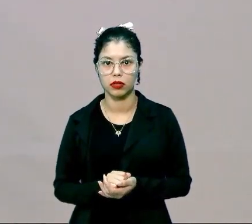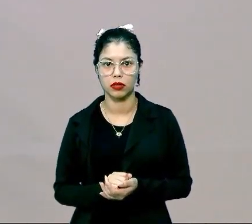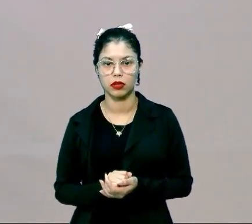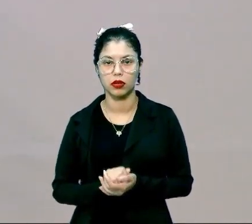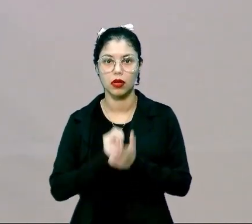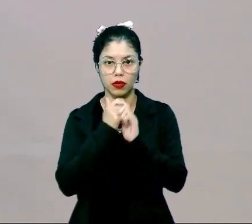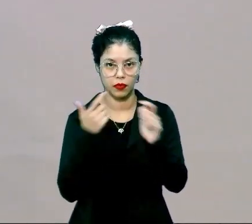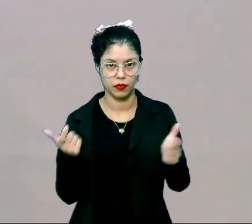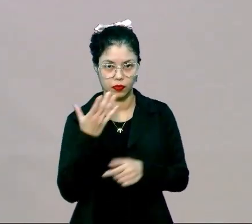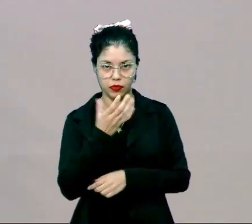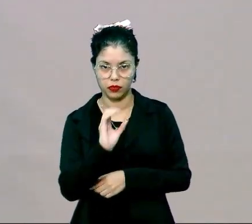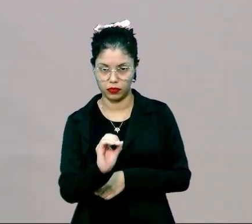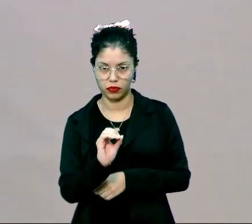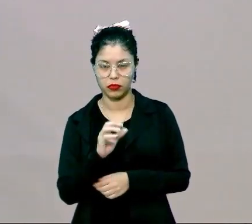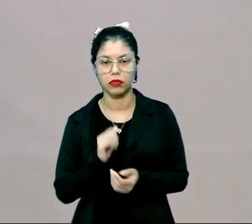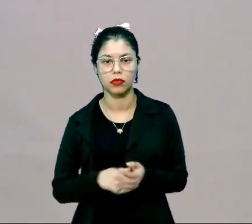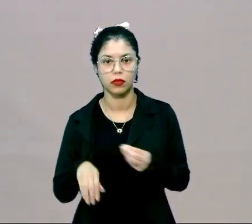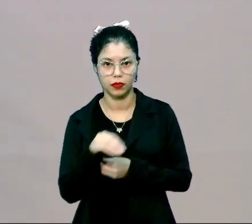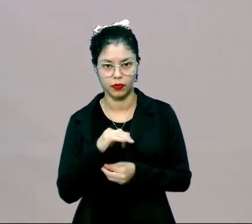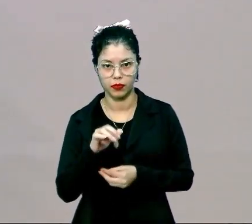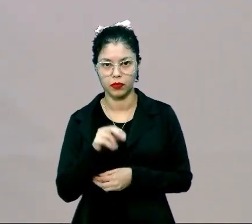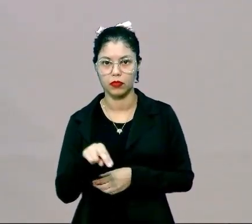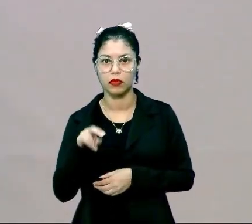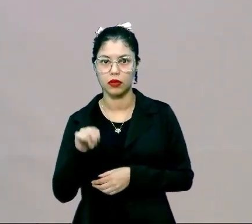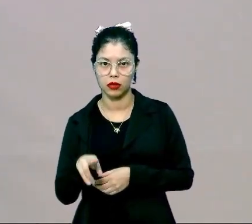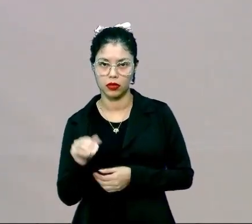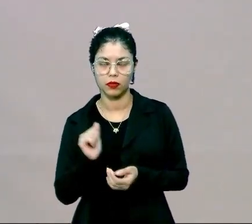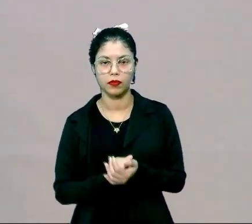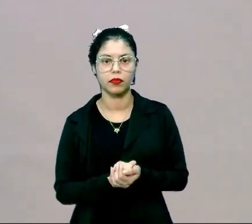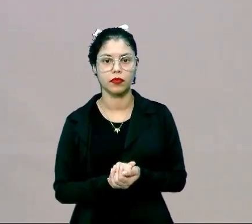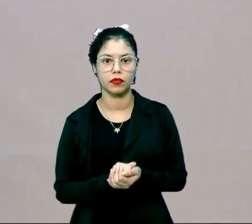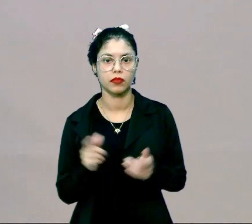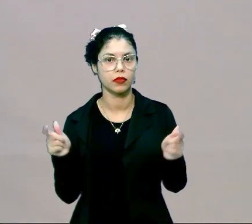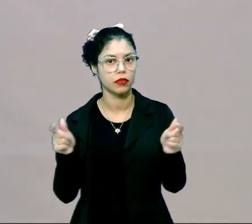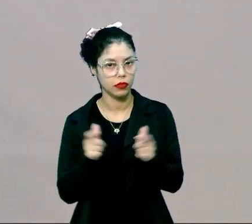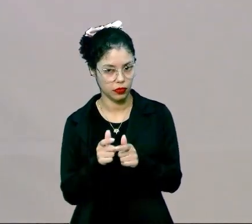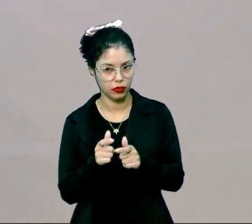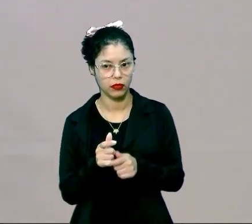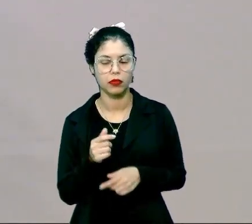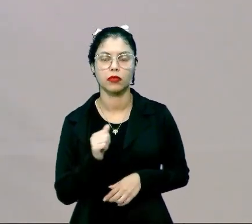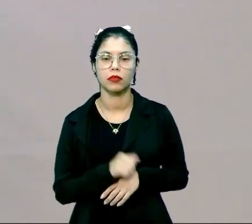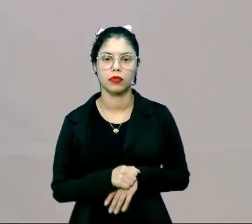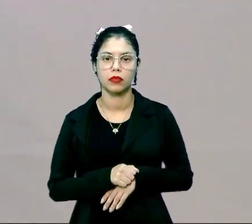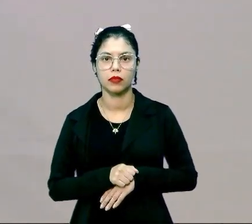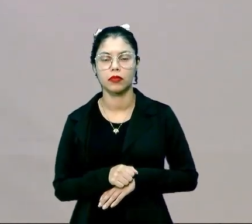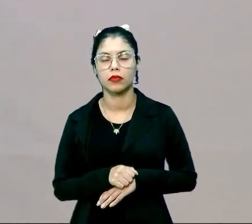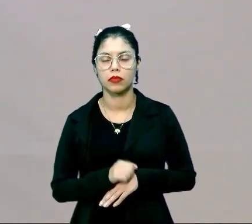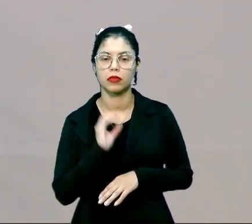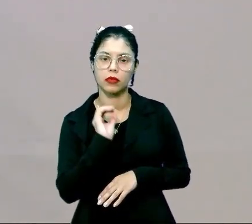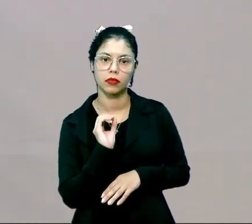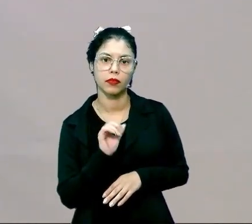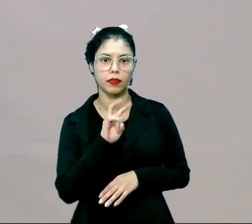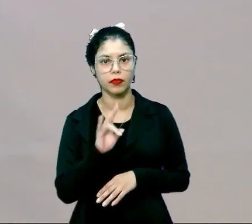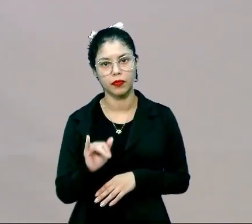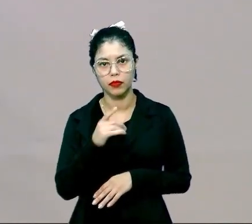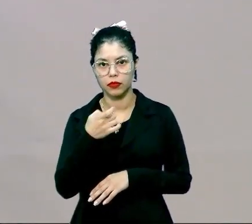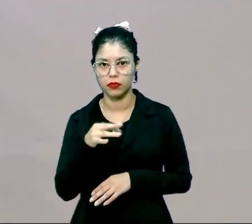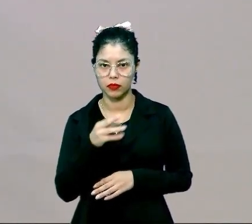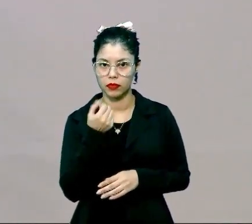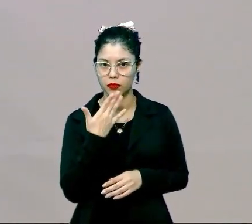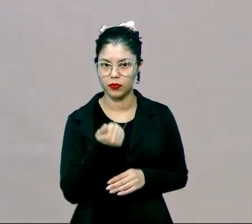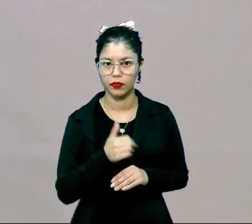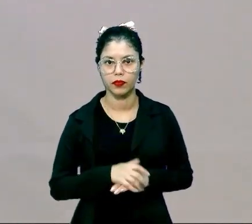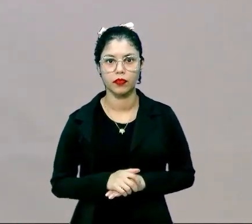for maior que zero, a reação será endo, e se essa reação for menor que zero, a reação será exo.